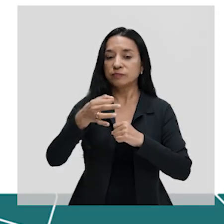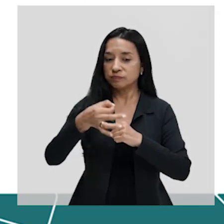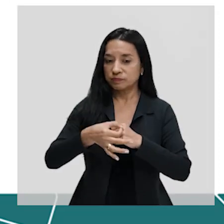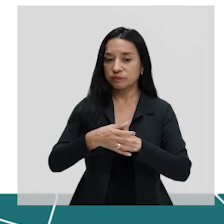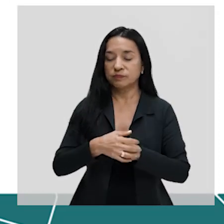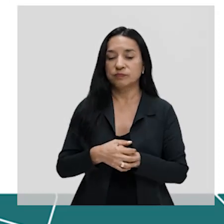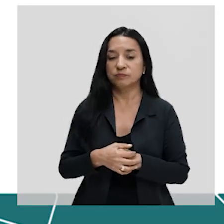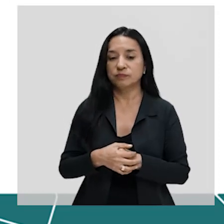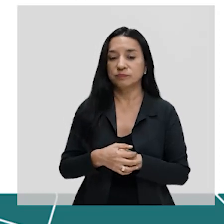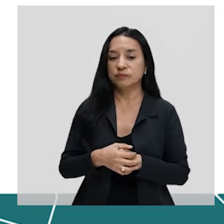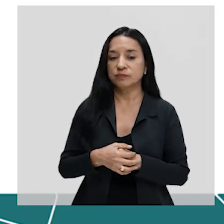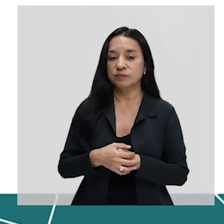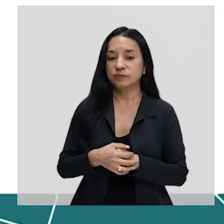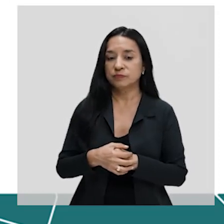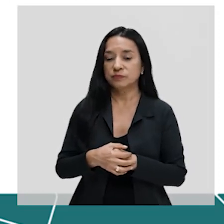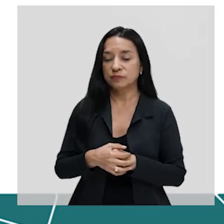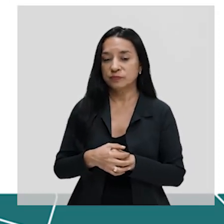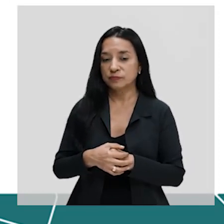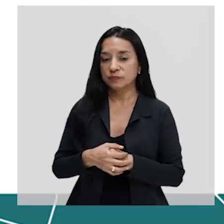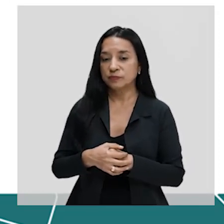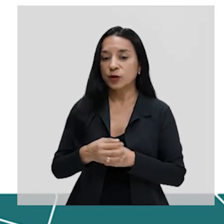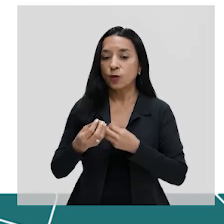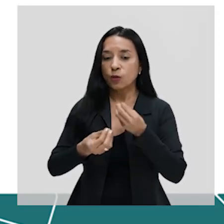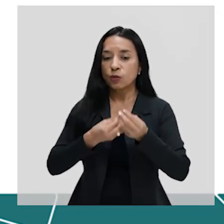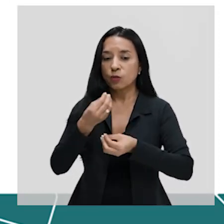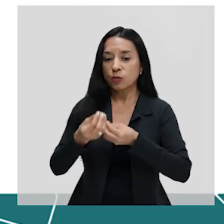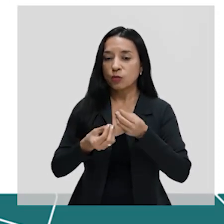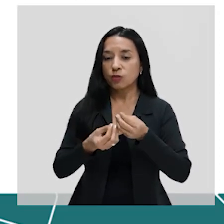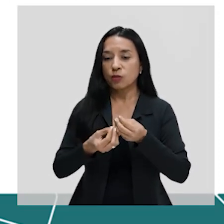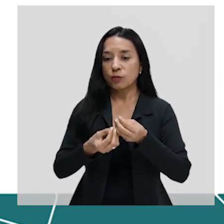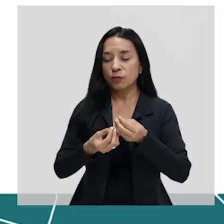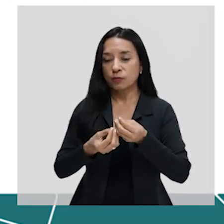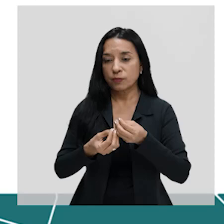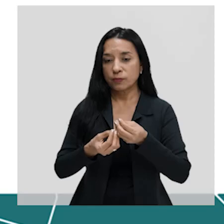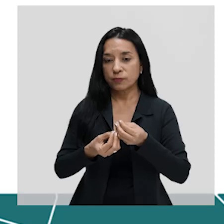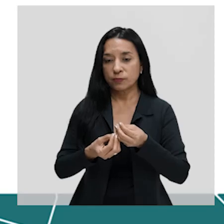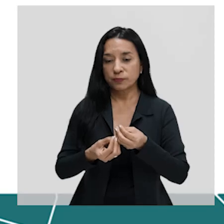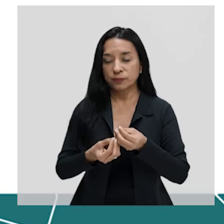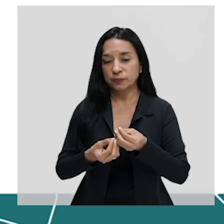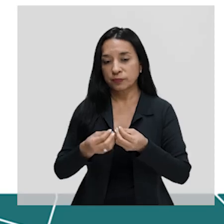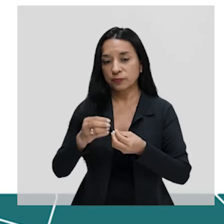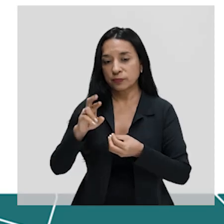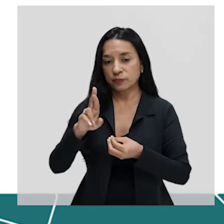exatamente, o empresário, como é que ia ficar? Olha aqui, o empresário